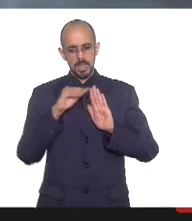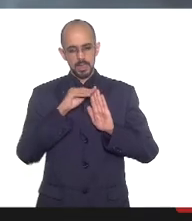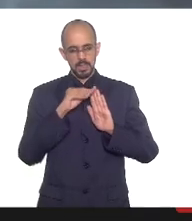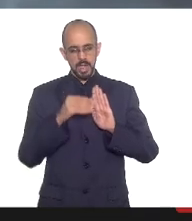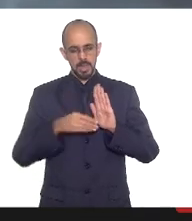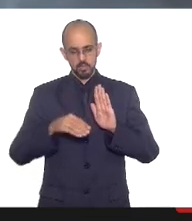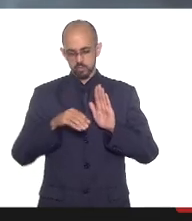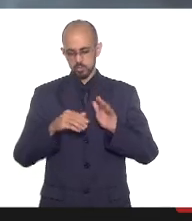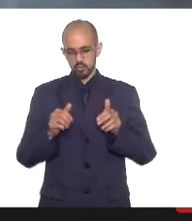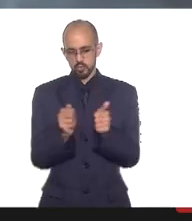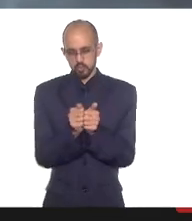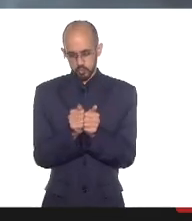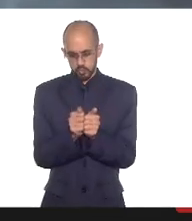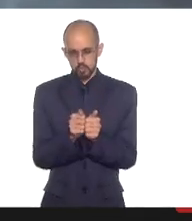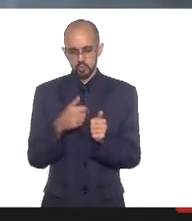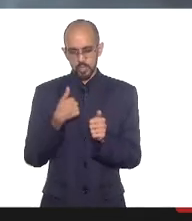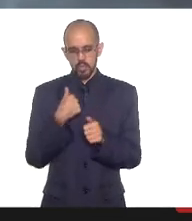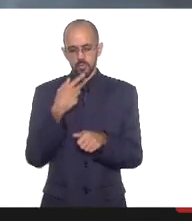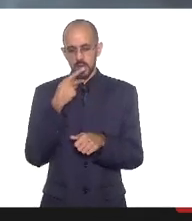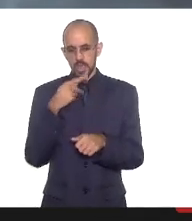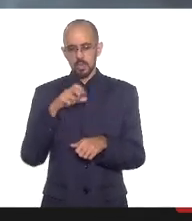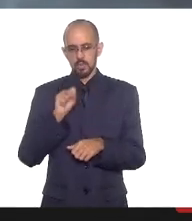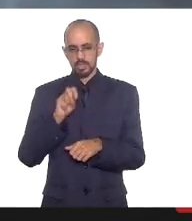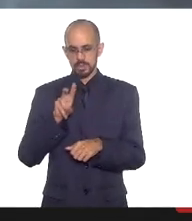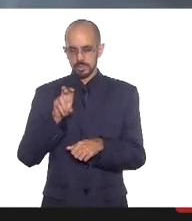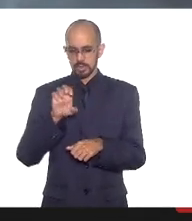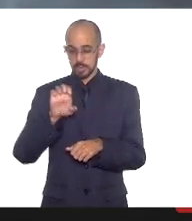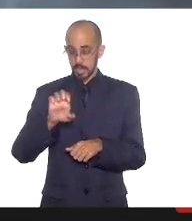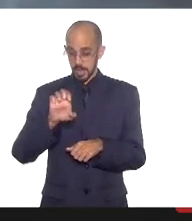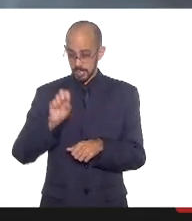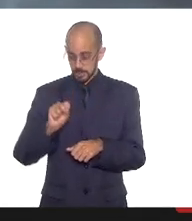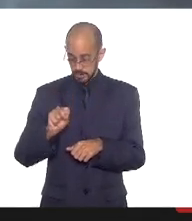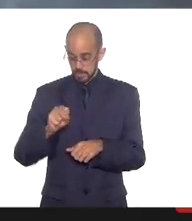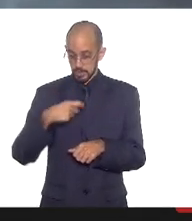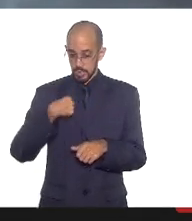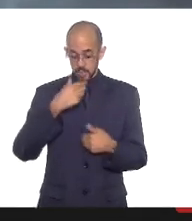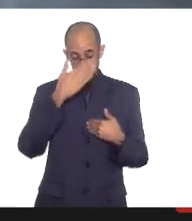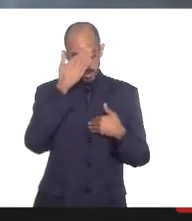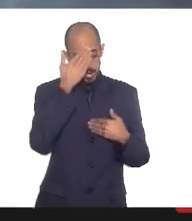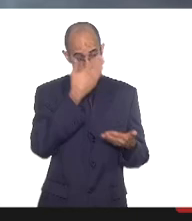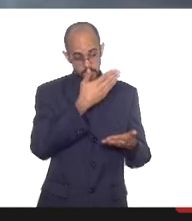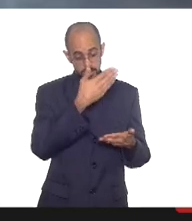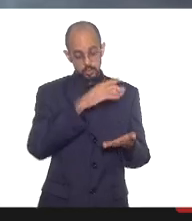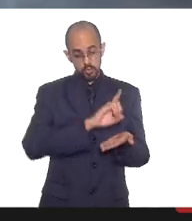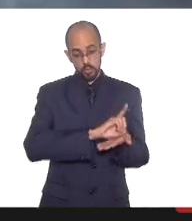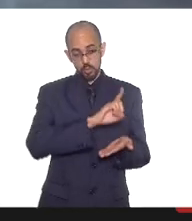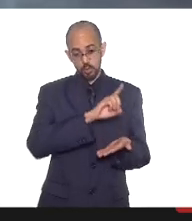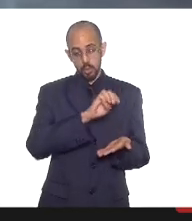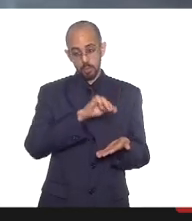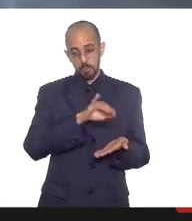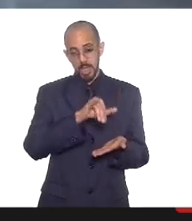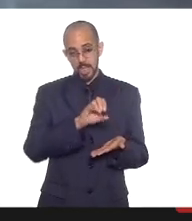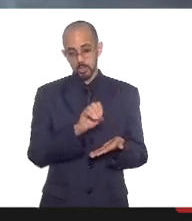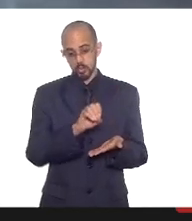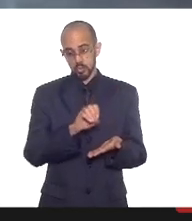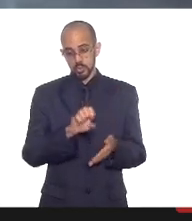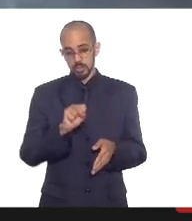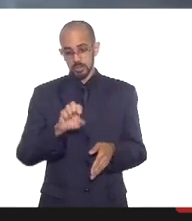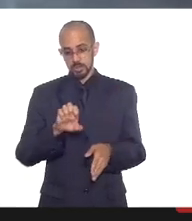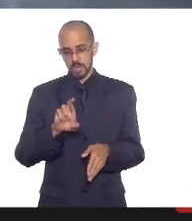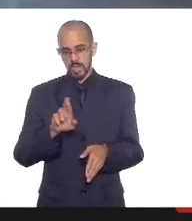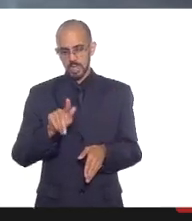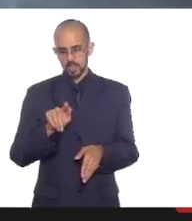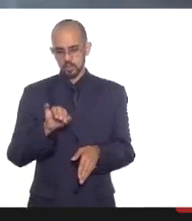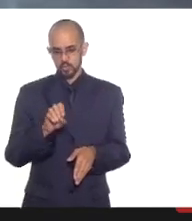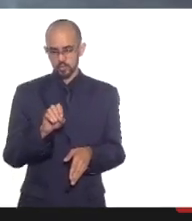comente isso pastéis Eu agradeço muito Doutor Mário Sérgio a que é uma pessoa extremamente